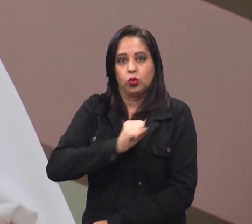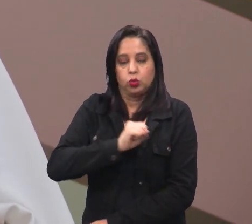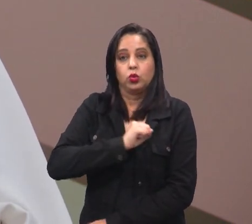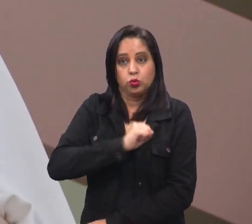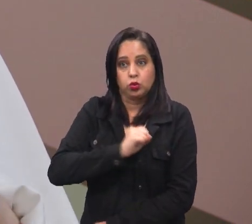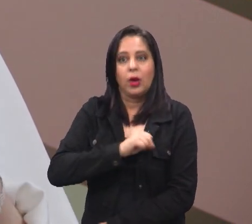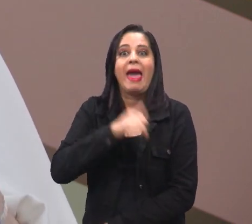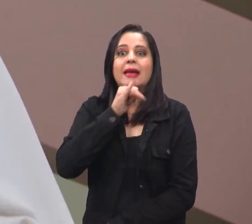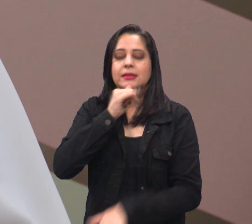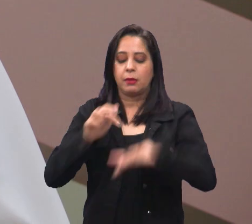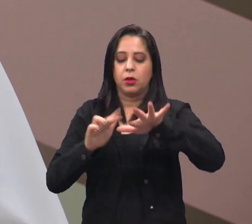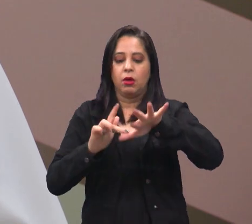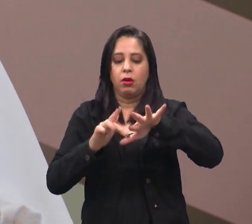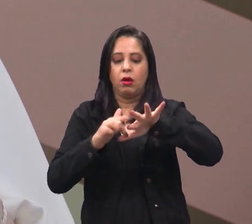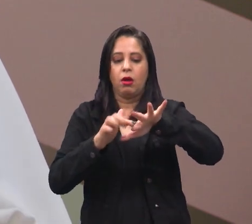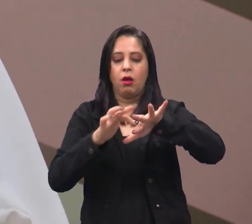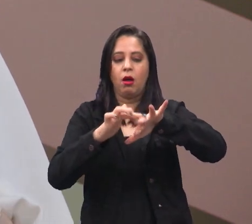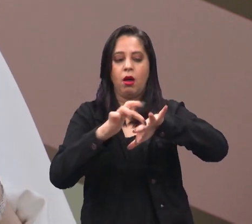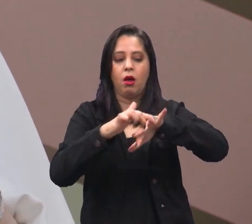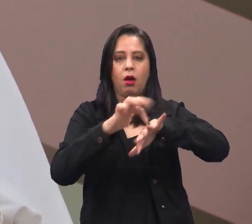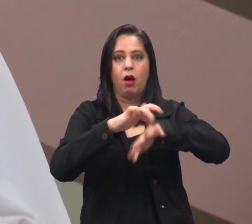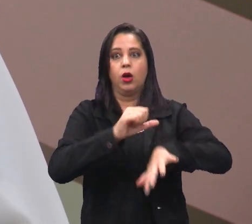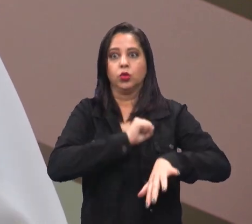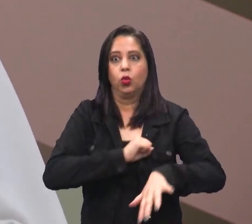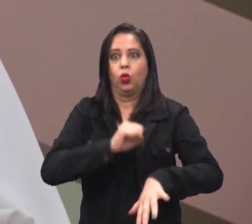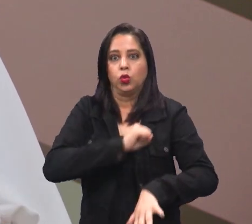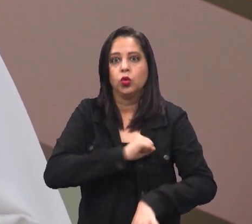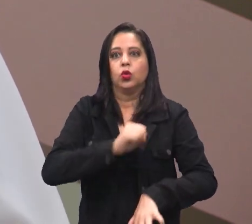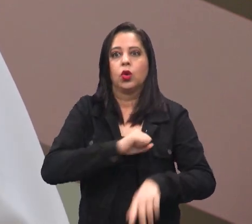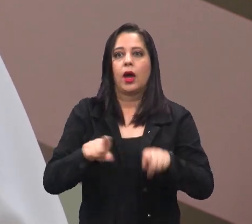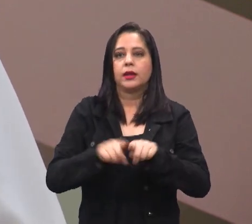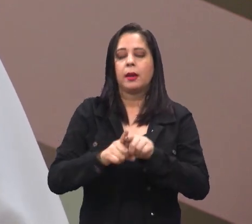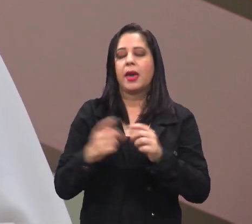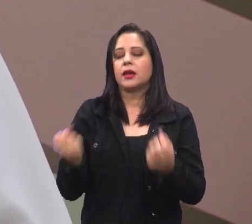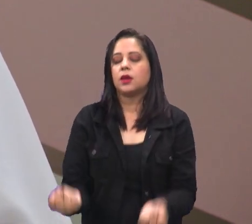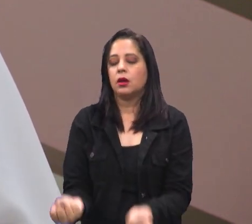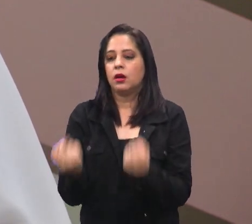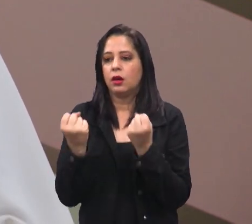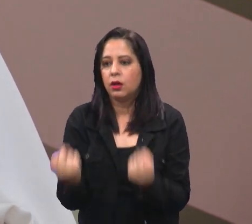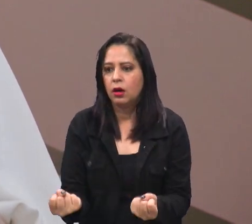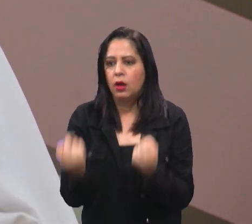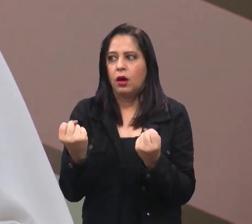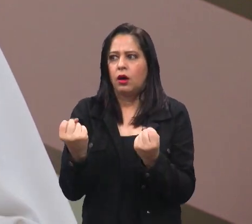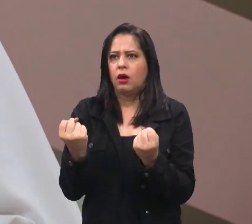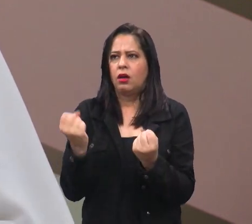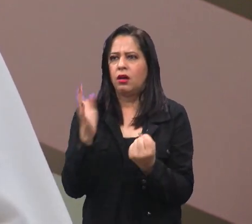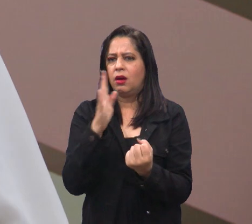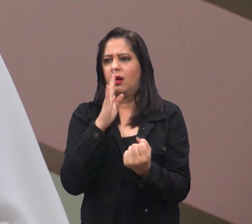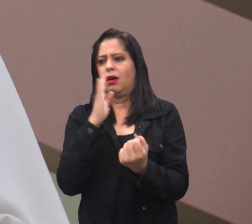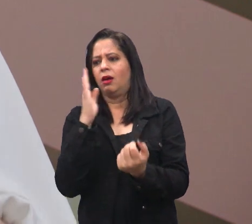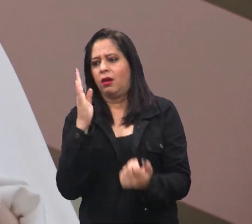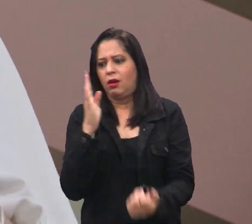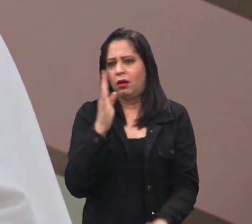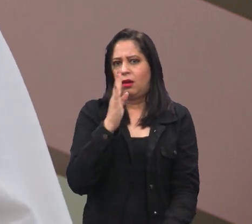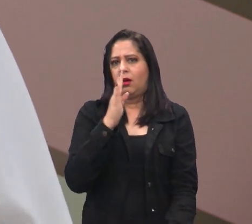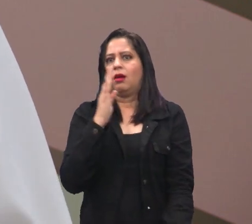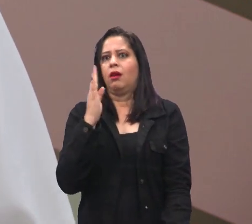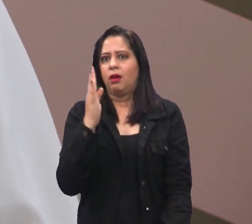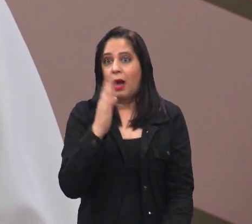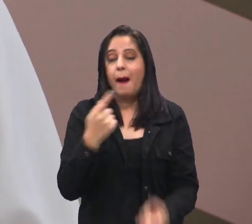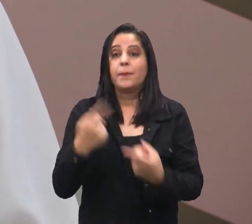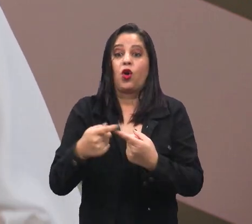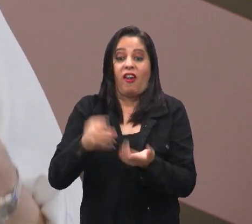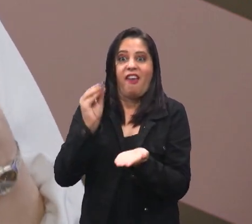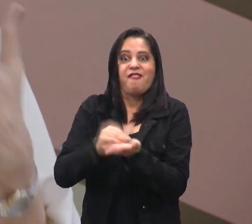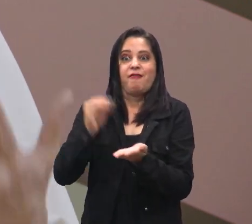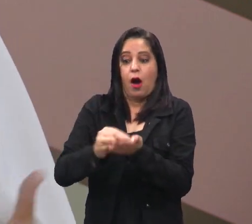escada, quando faz algum tipo de exercício. O paciente pode ter tontura, mal-estar. Então, a falta de